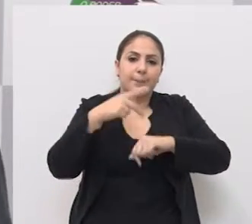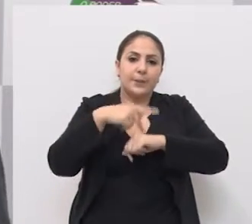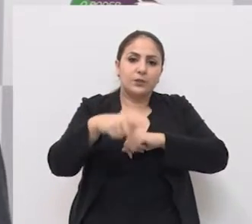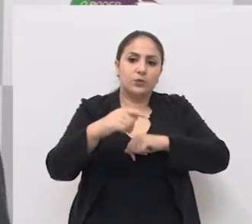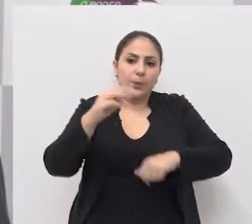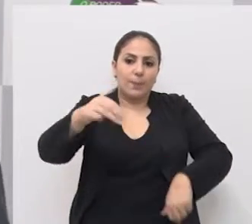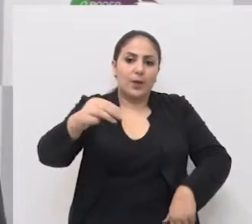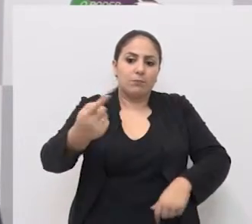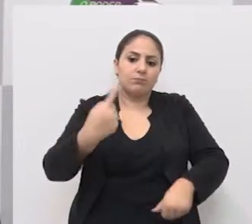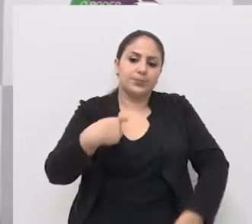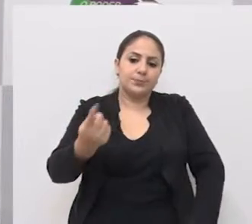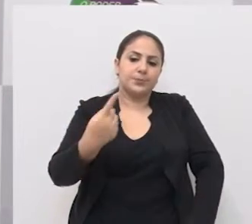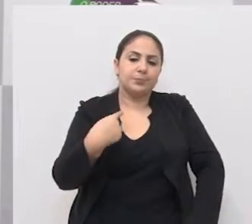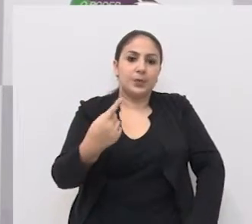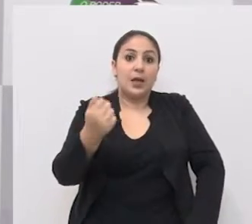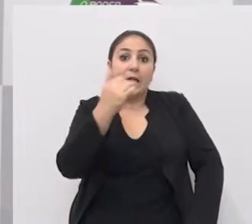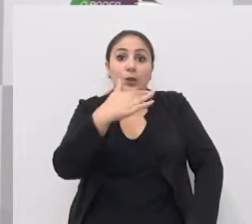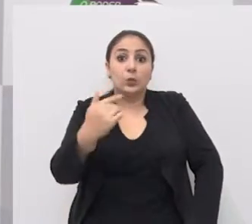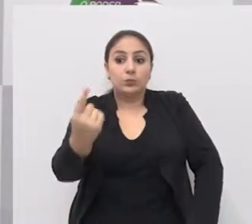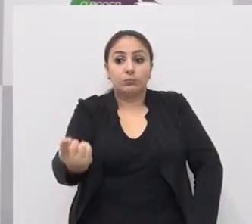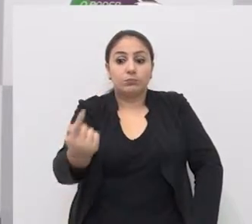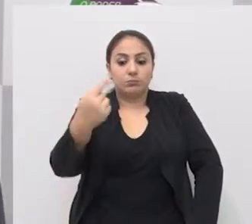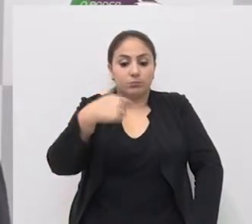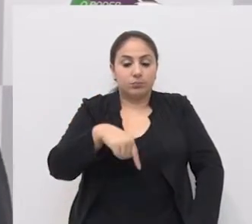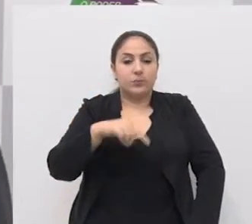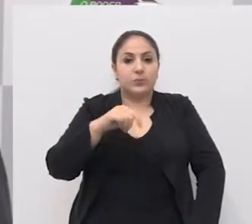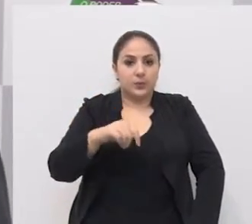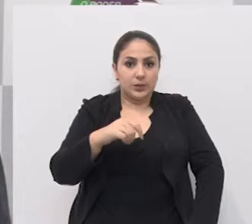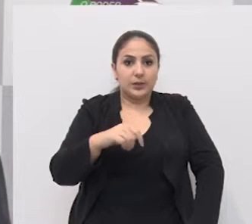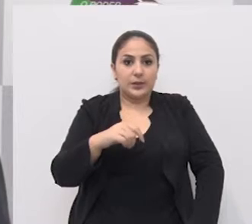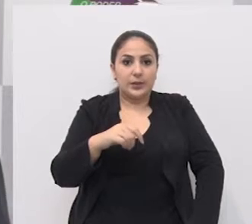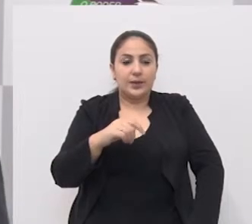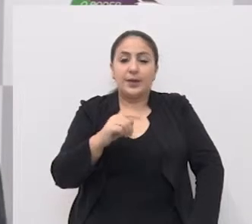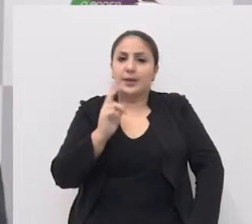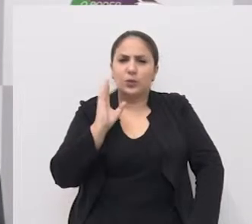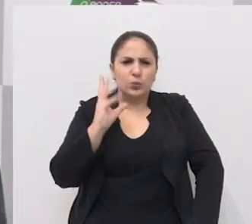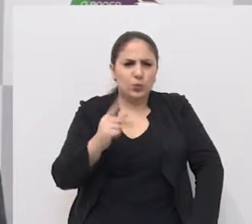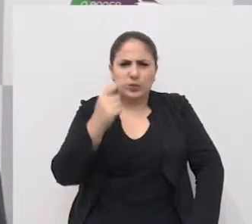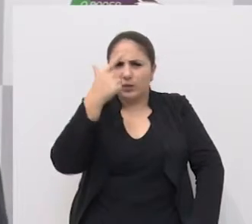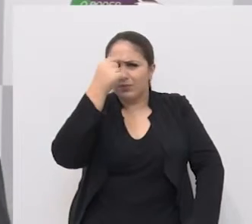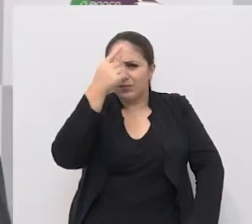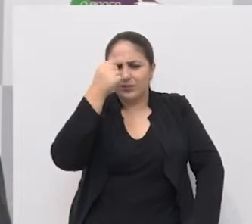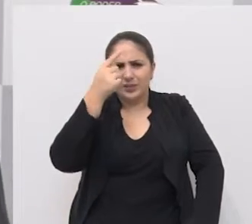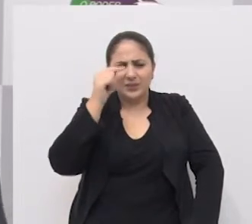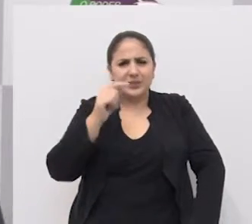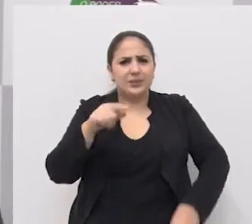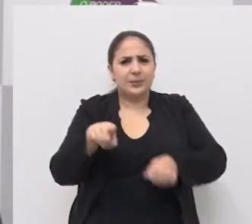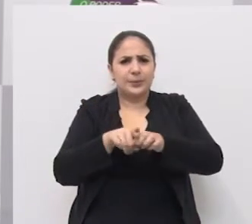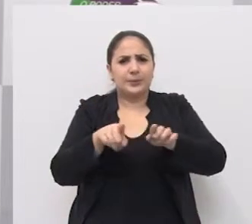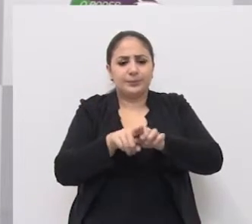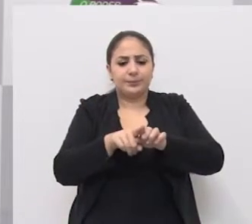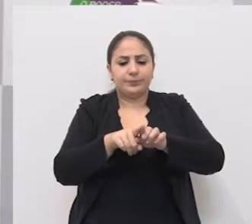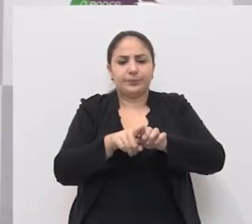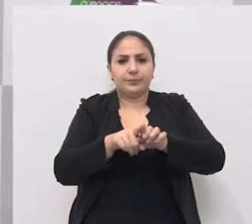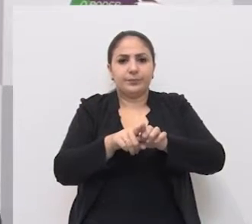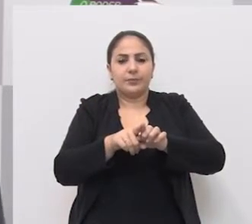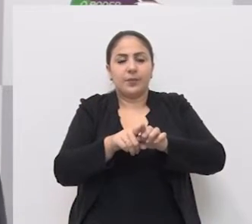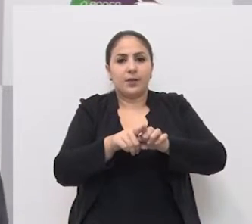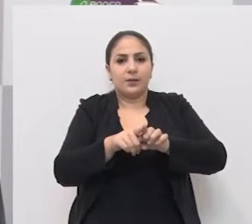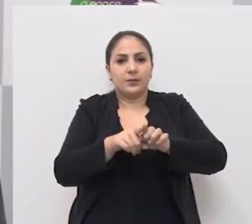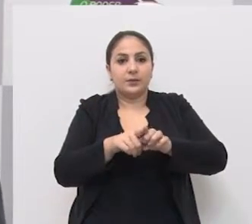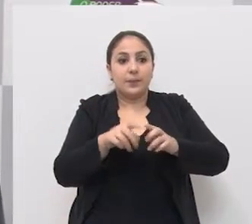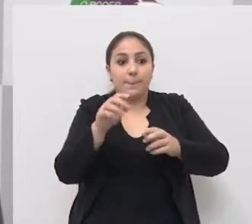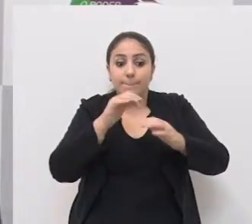trabalhar de Passo Fundo em Amaral, estudantes que vêm daquela cidade para a universidade e para as demais faculdades. Então, o momento é agora